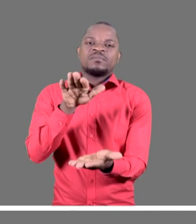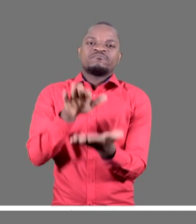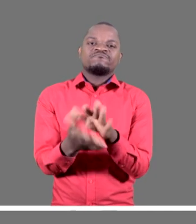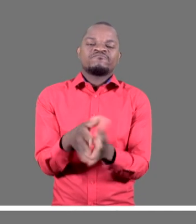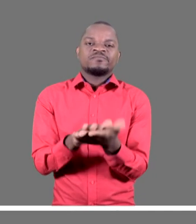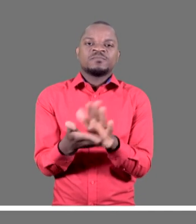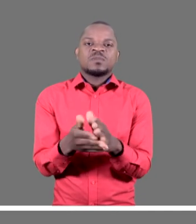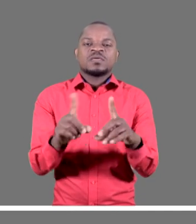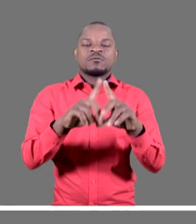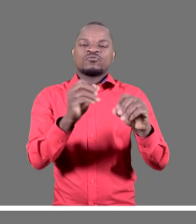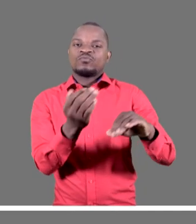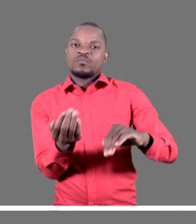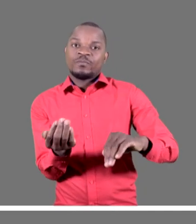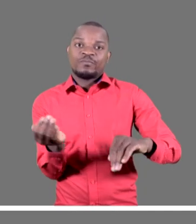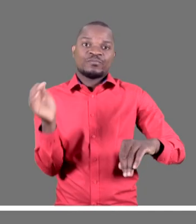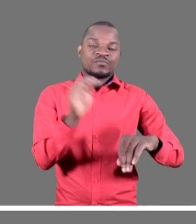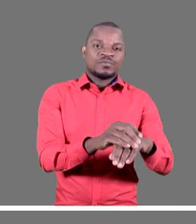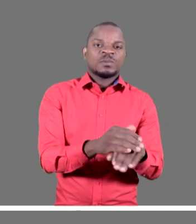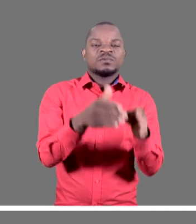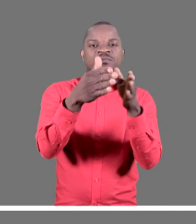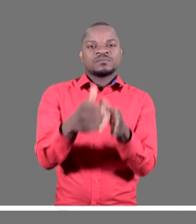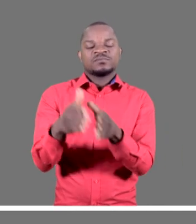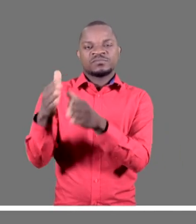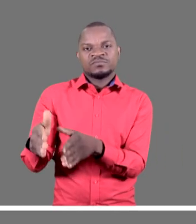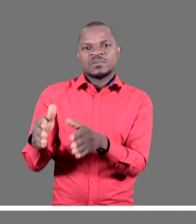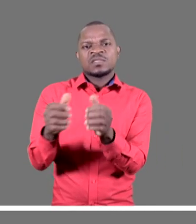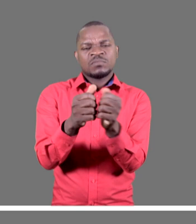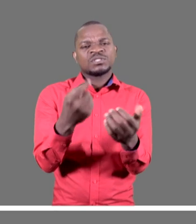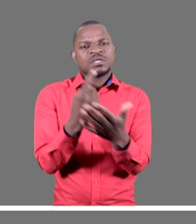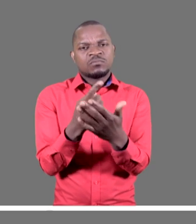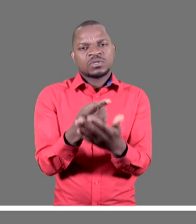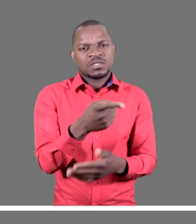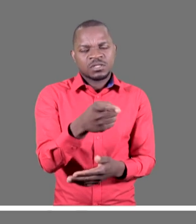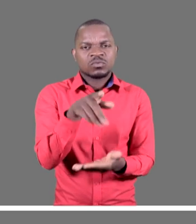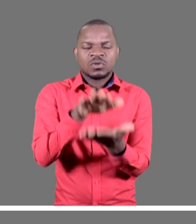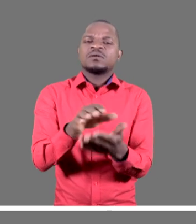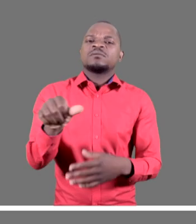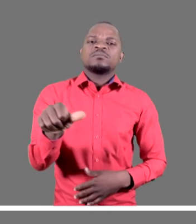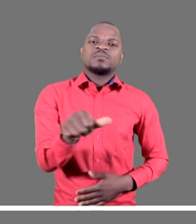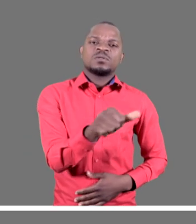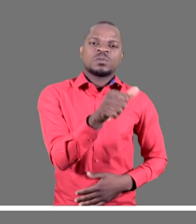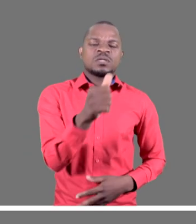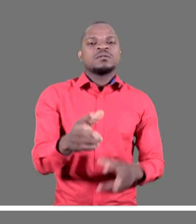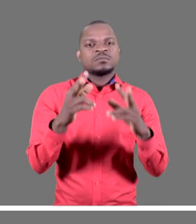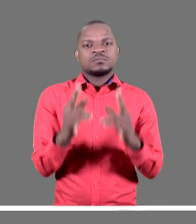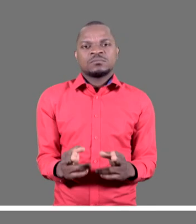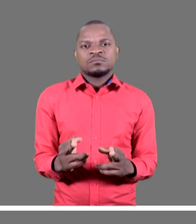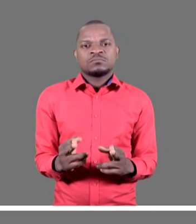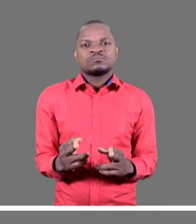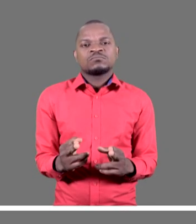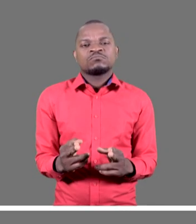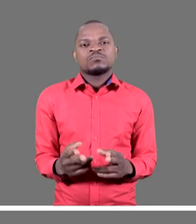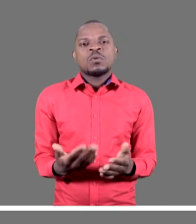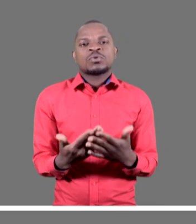profissional das pessoas, há essa necessidade também de melhoria nesses acessos. Hoje